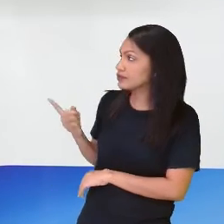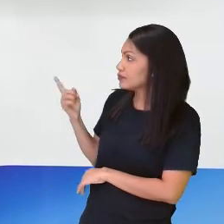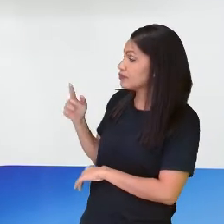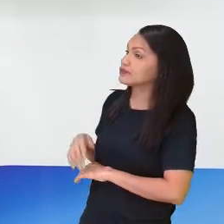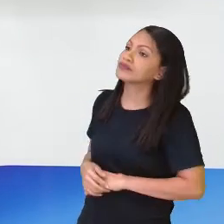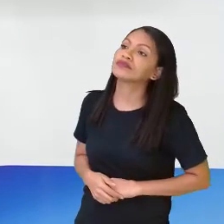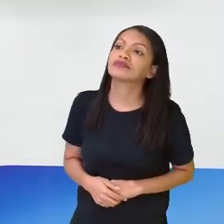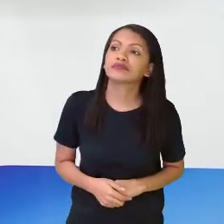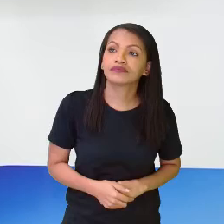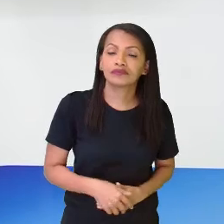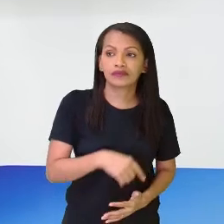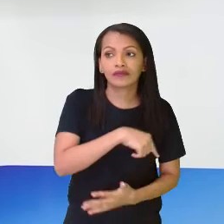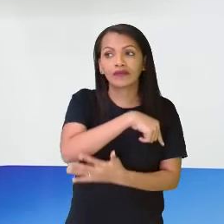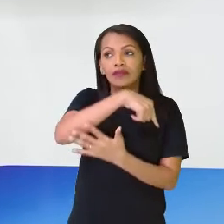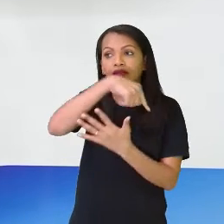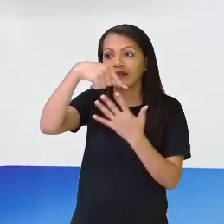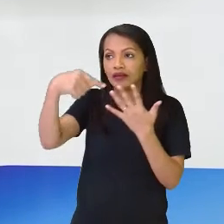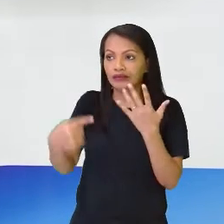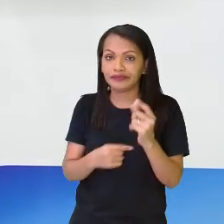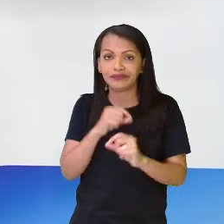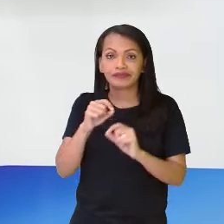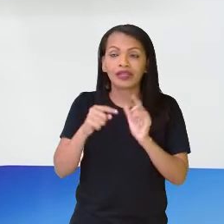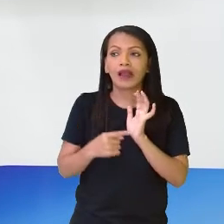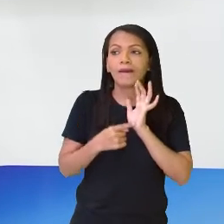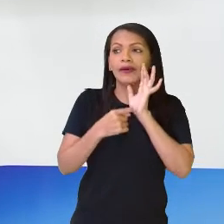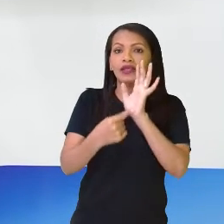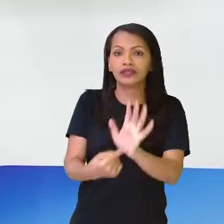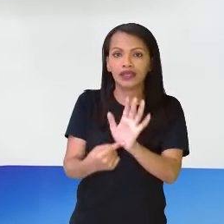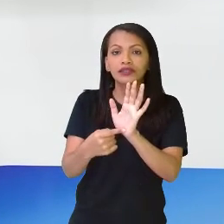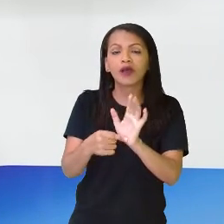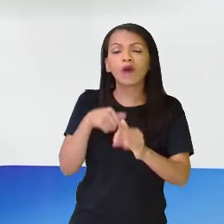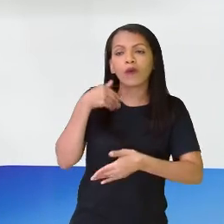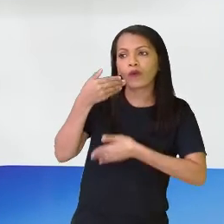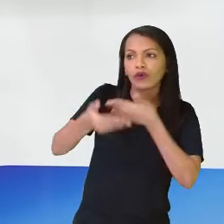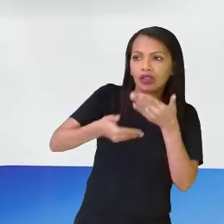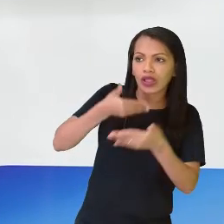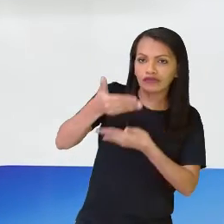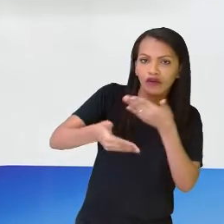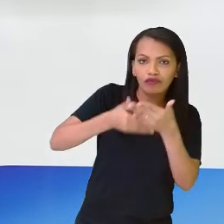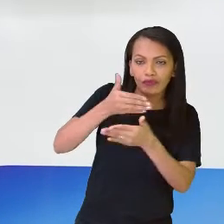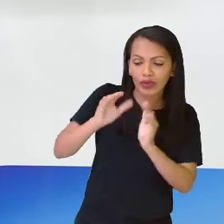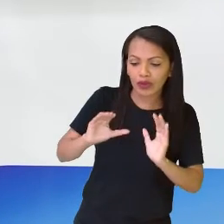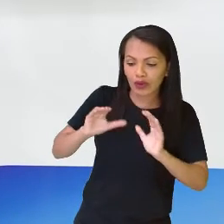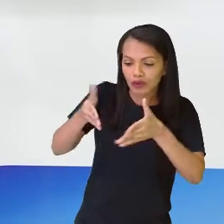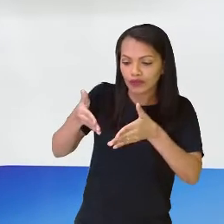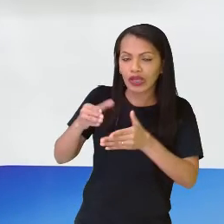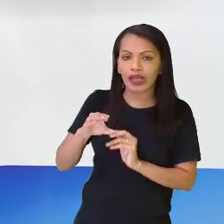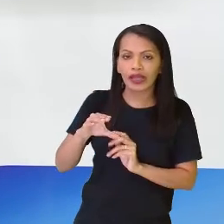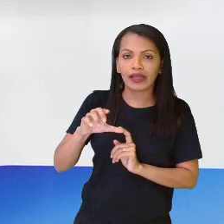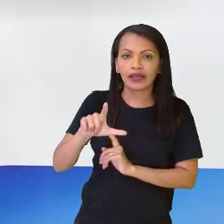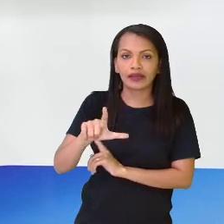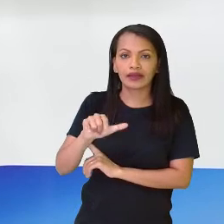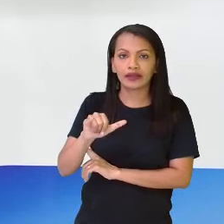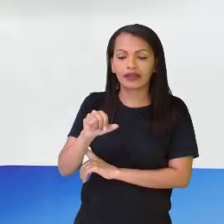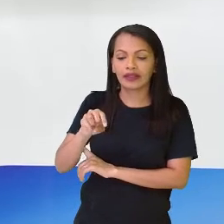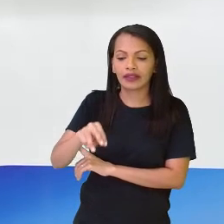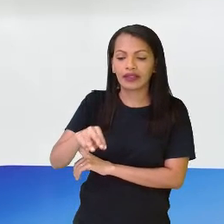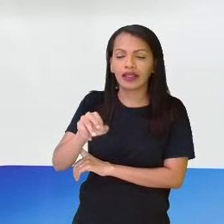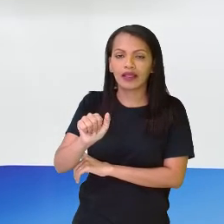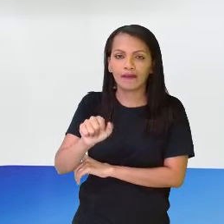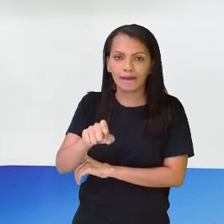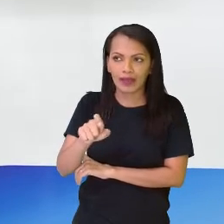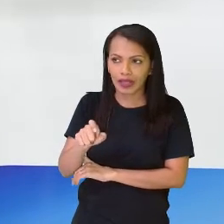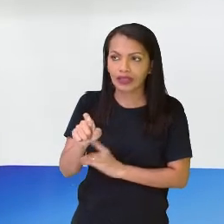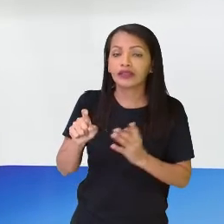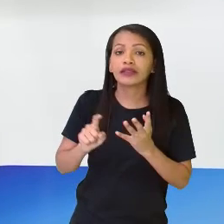desenvolvimento, o clímax e o desfecho. Como assim, professora? Assim que eu falar, você vai lembrar, porque sempre trabalhamos